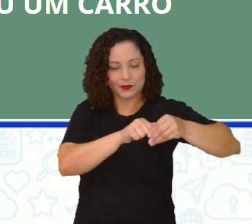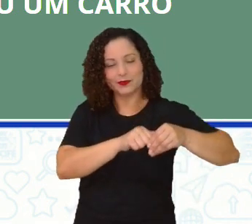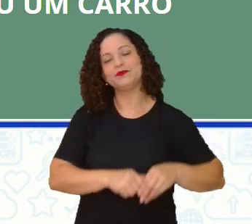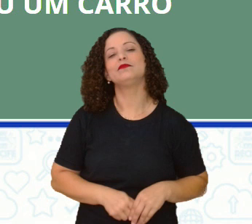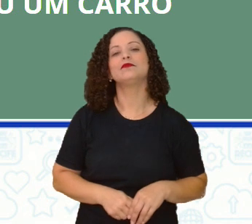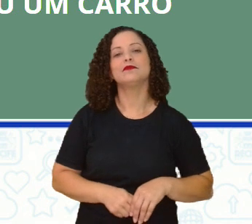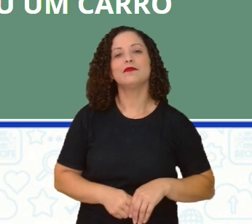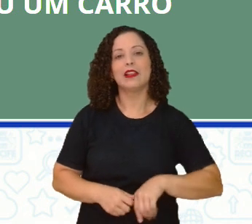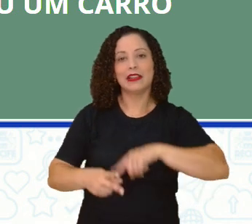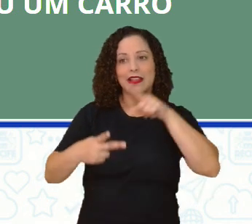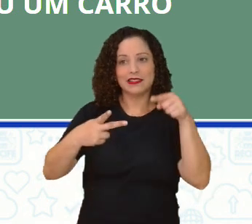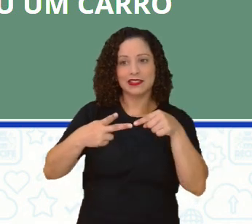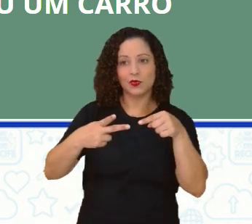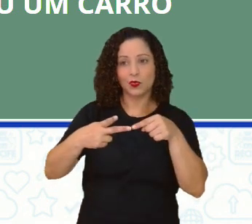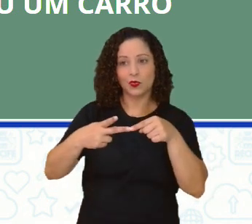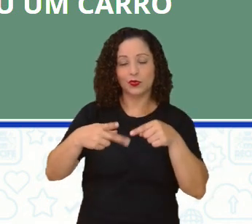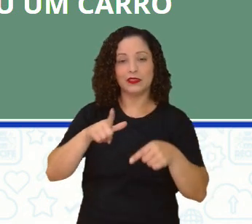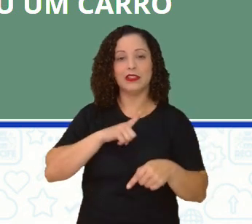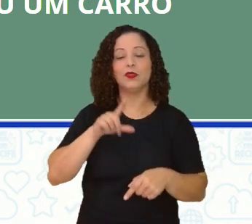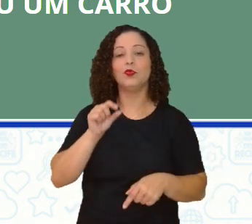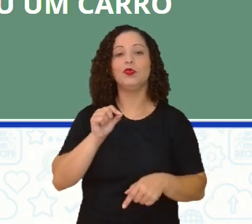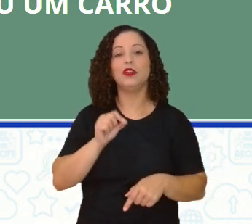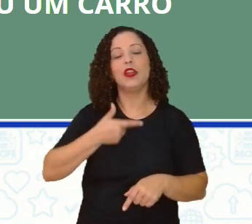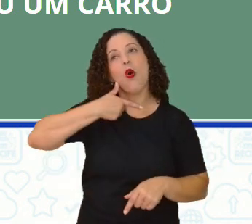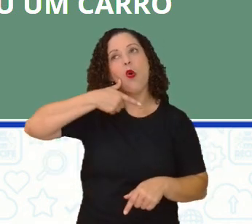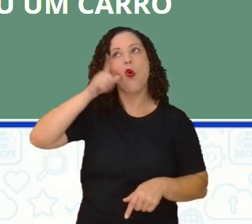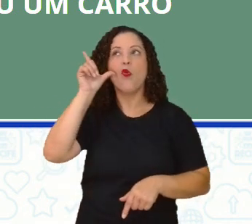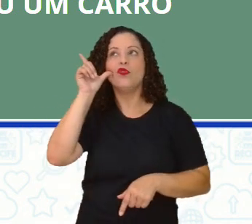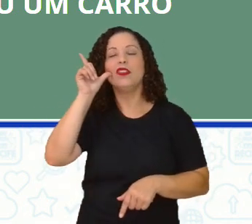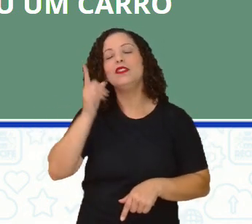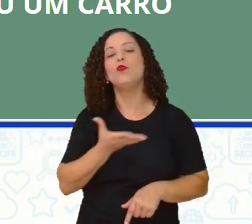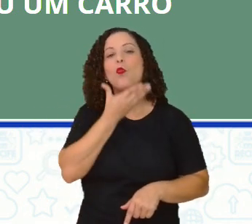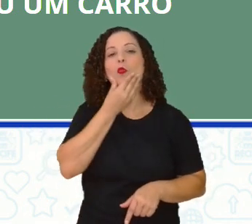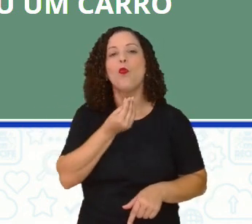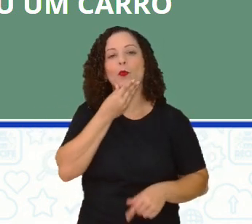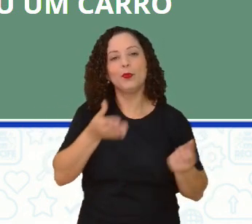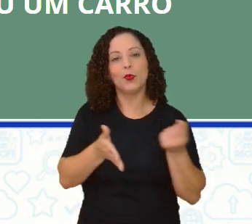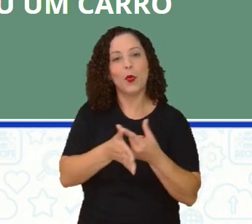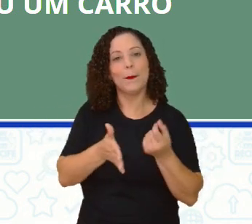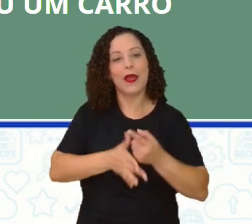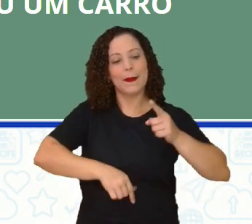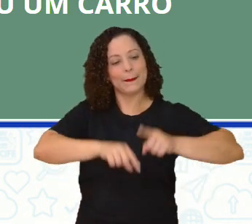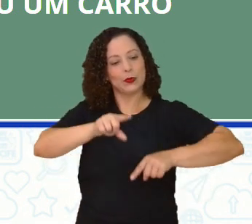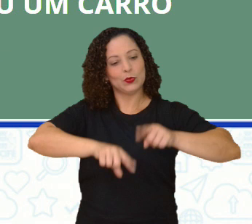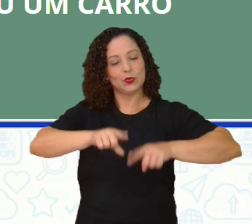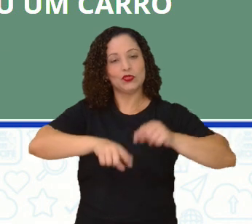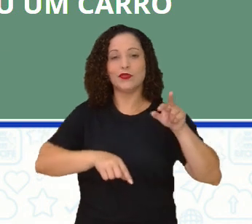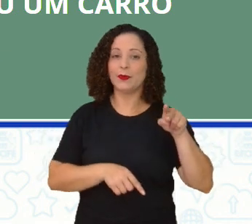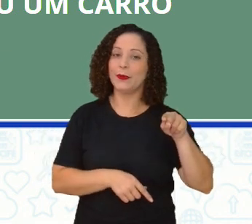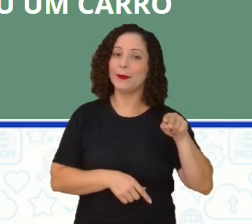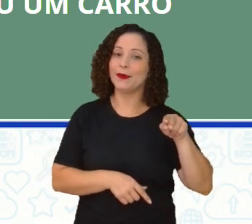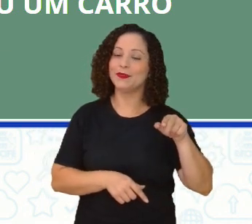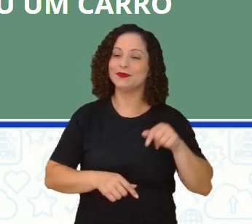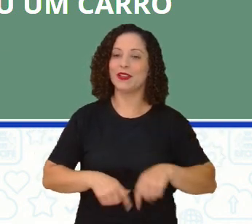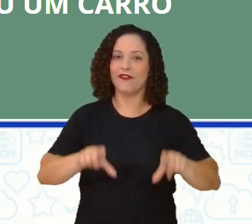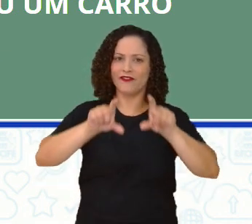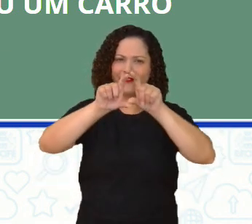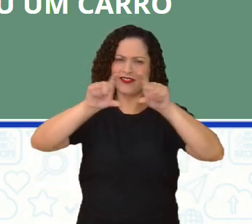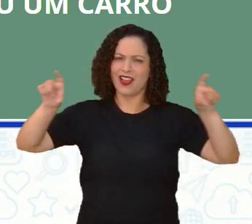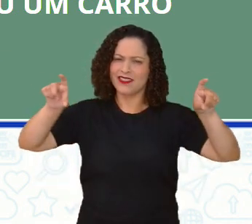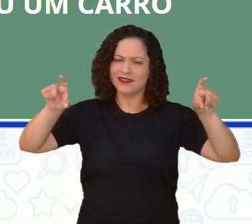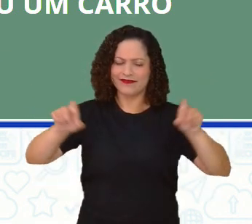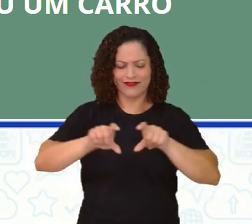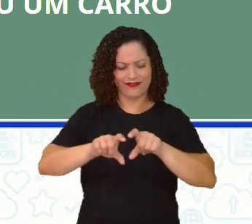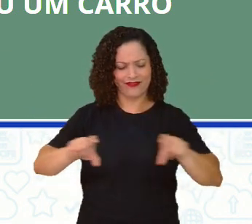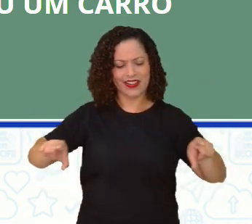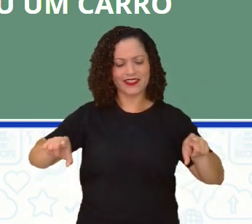oração, nós temos aí, ontem, Guilherme comprou um jogo imobiliário para o seu irmão. Vocês percebem que o advérbio